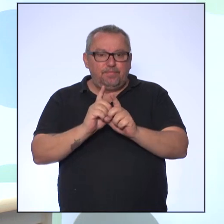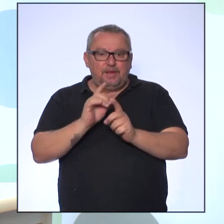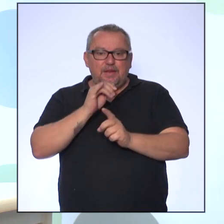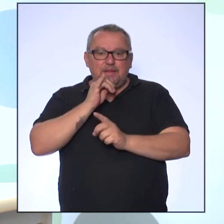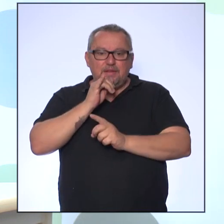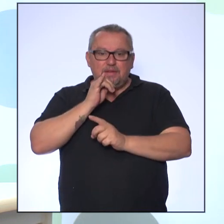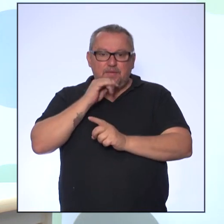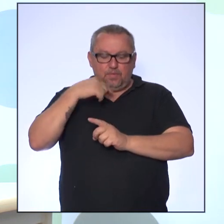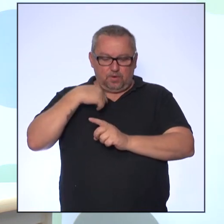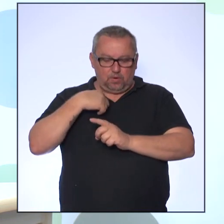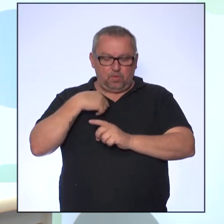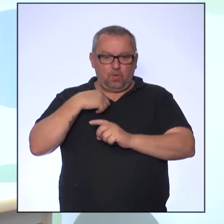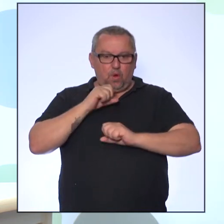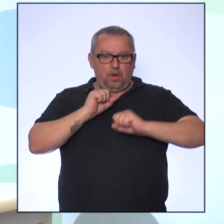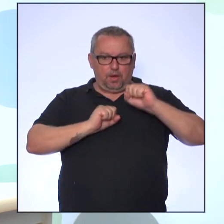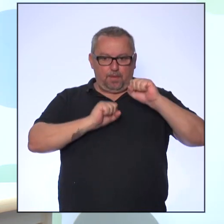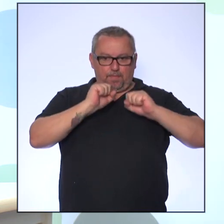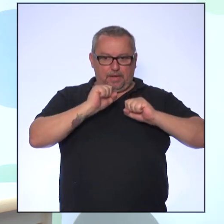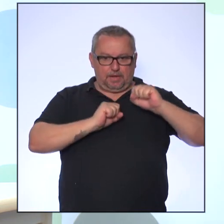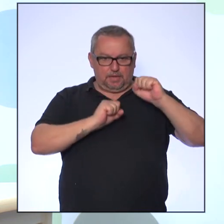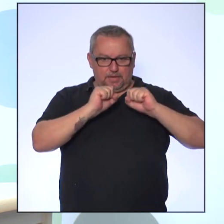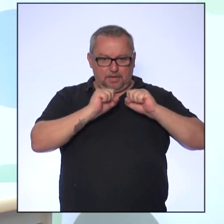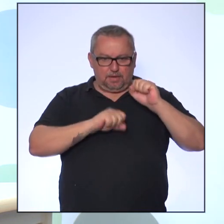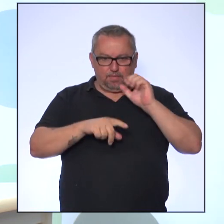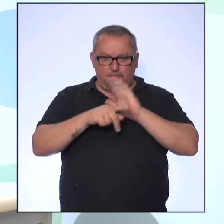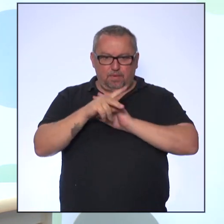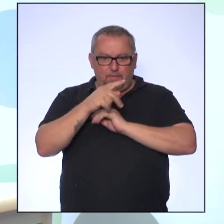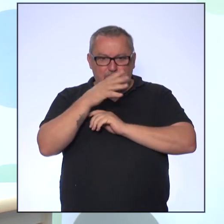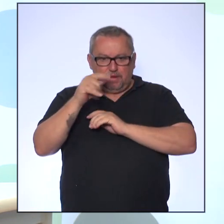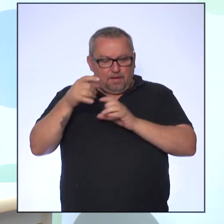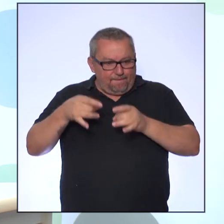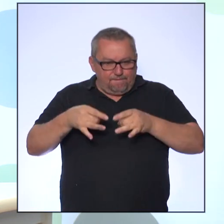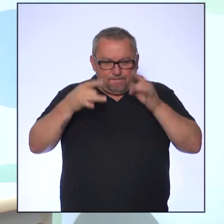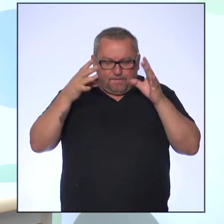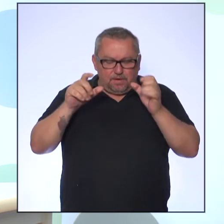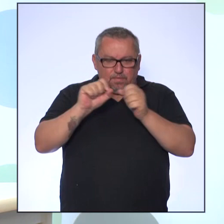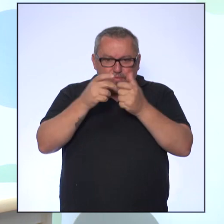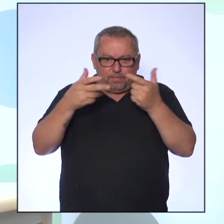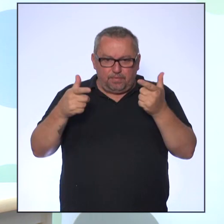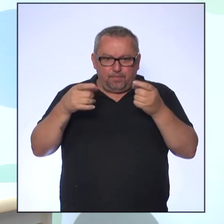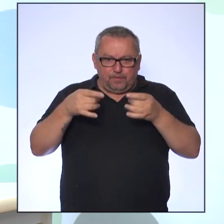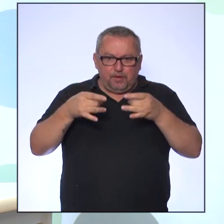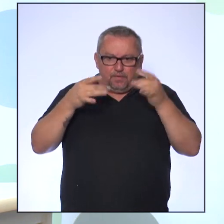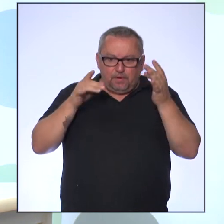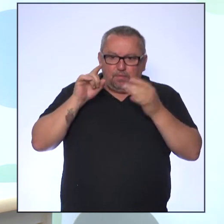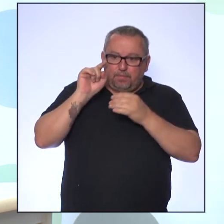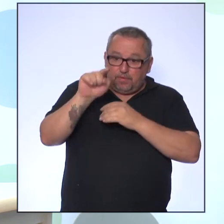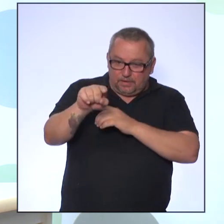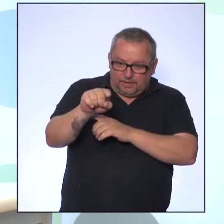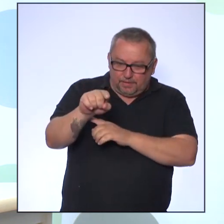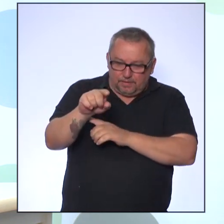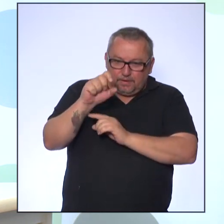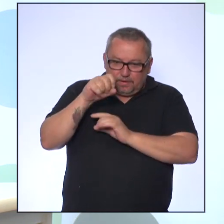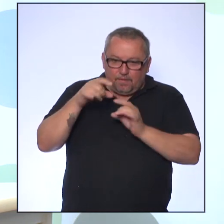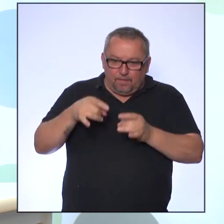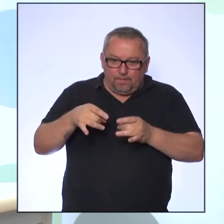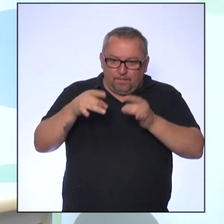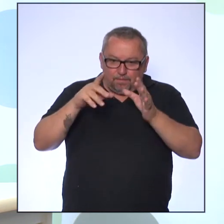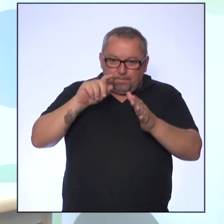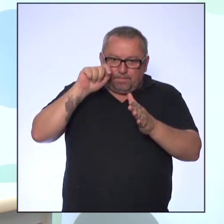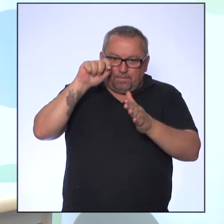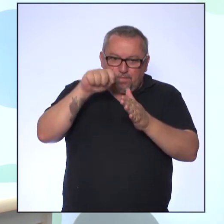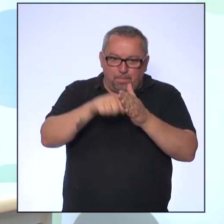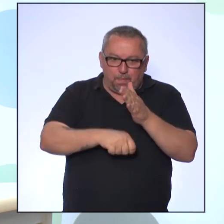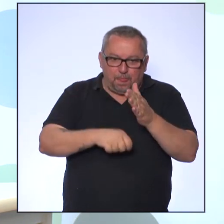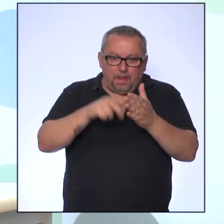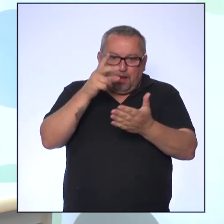eu sou uma empresa, no caso aí de peças e vendo peças, e eu vendo para você. Se eu vender a peça para você e eu cadastrar,